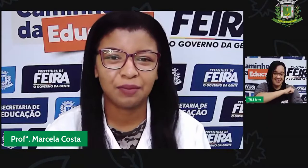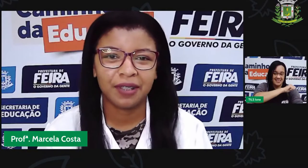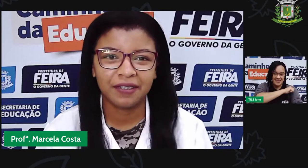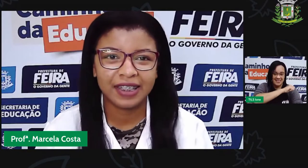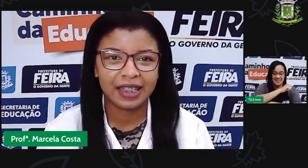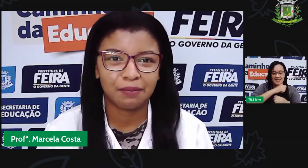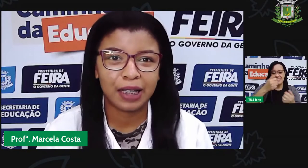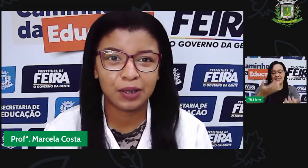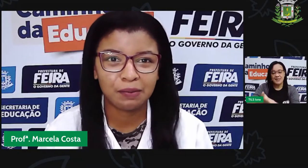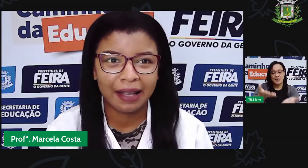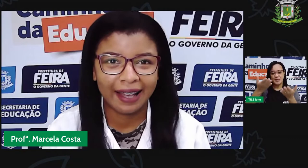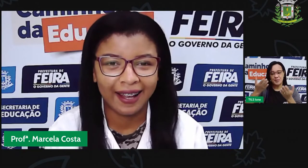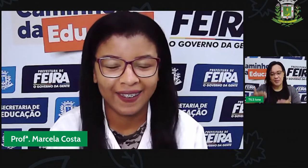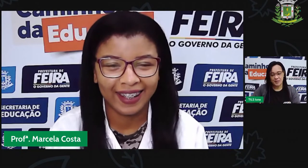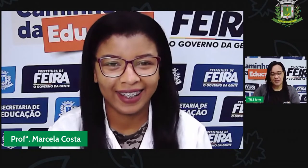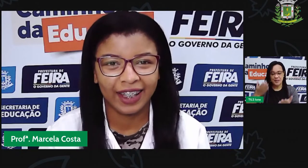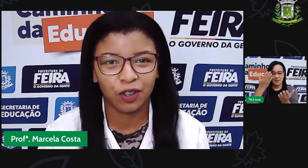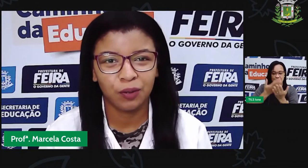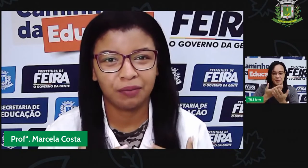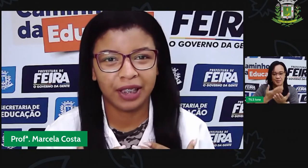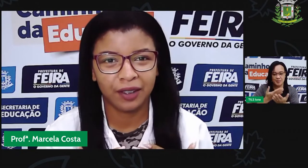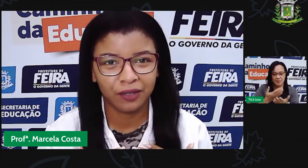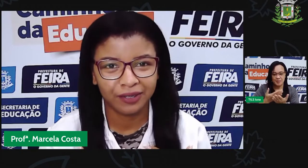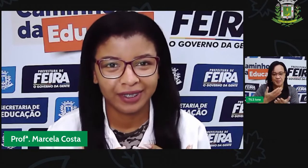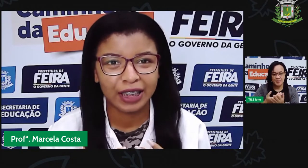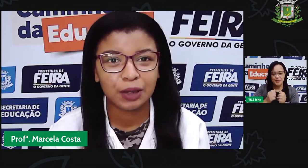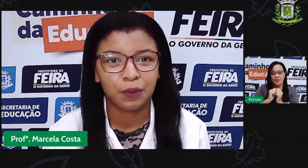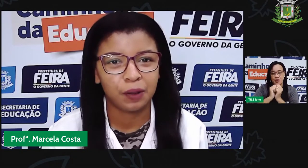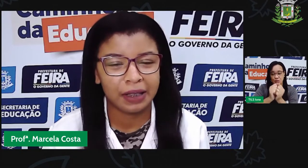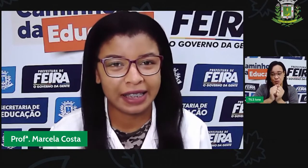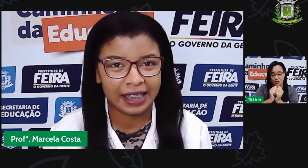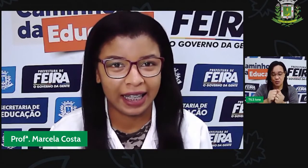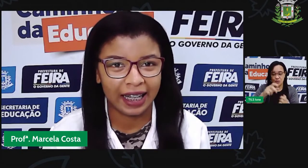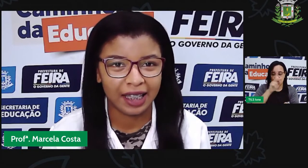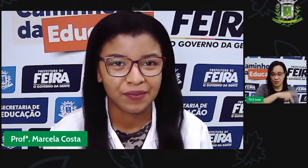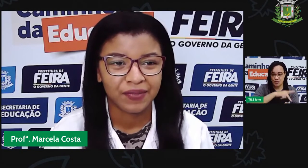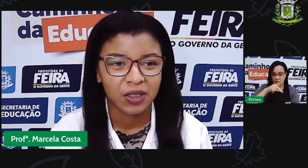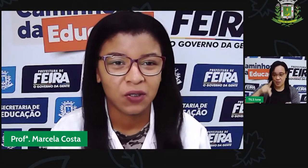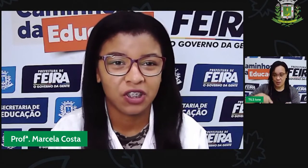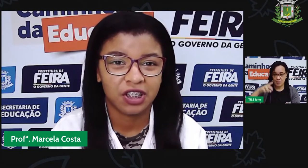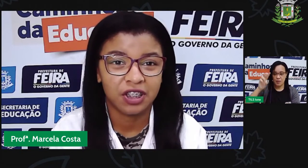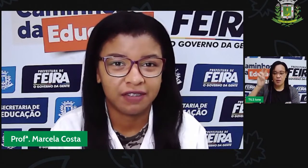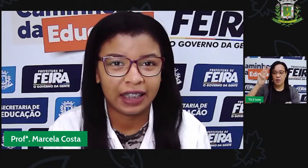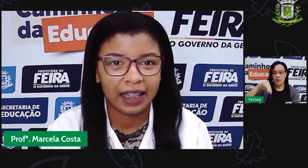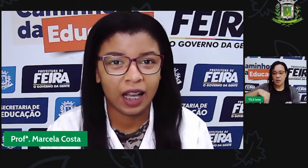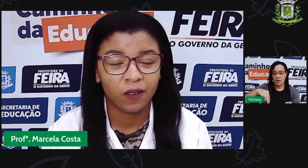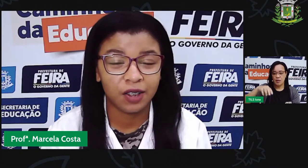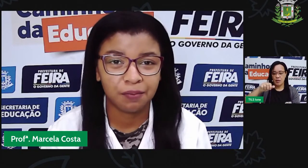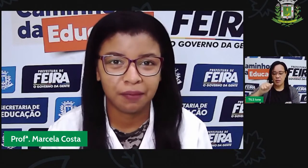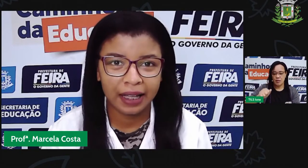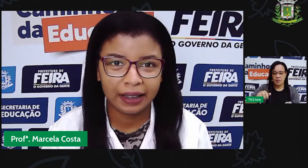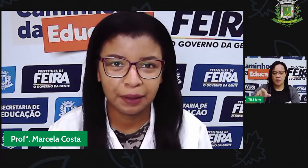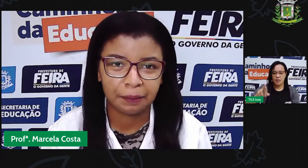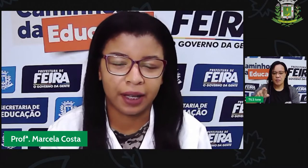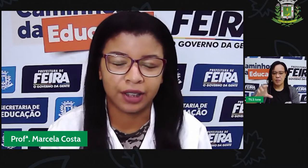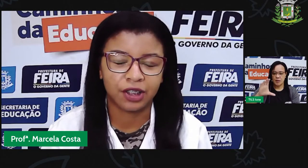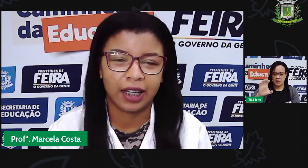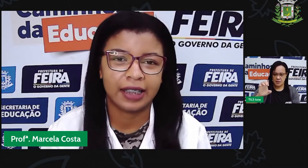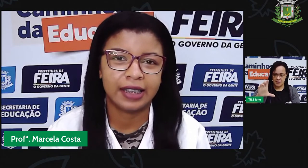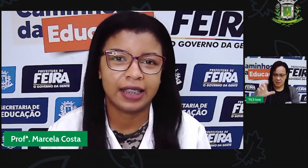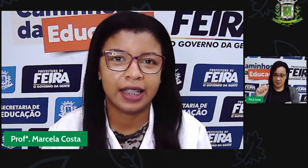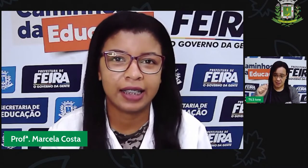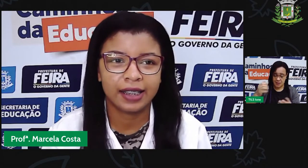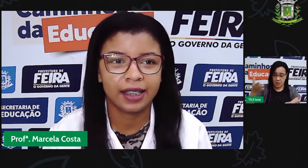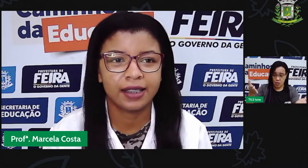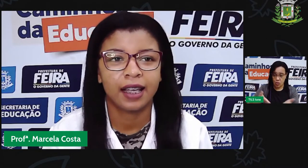Sejam bem-vindos a mais uma aula aqui comigo, para uma série. Hoje a vai ter a aula de Matemática